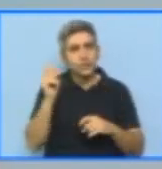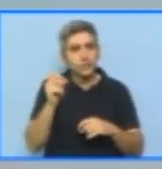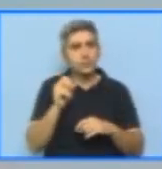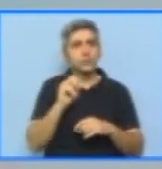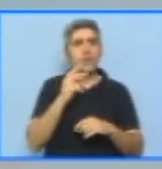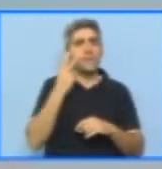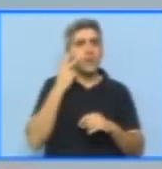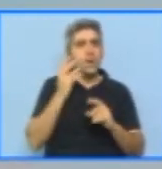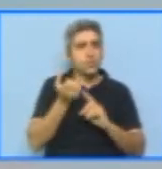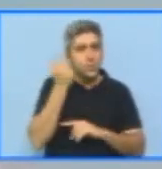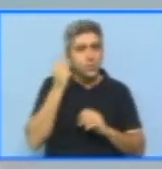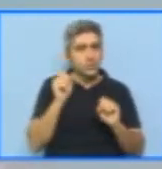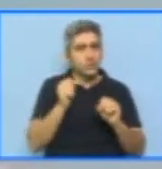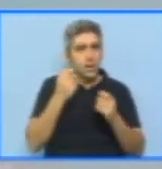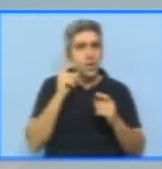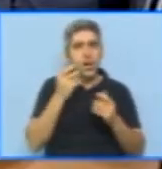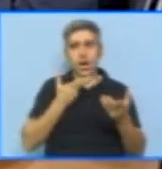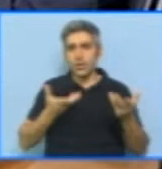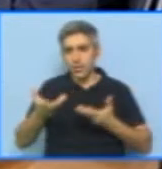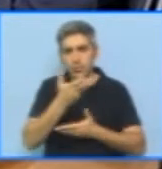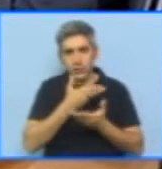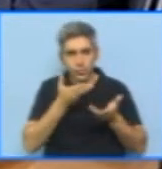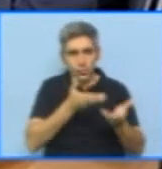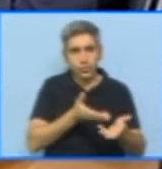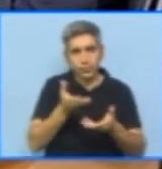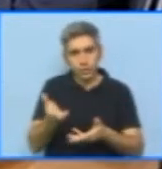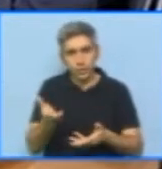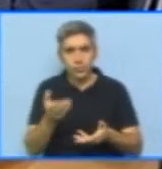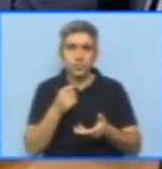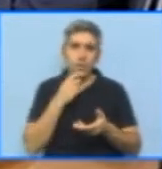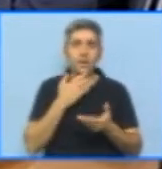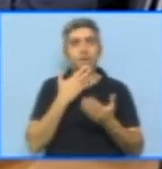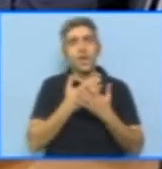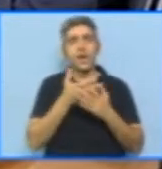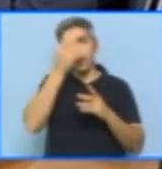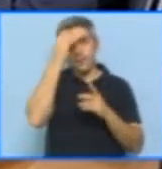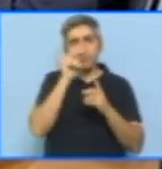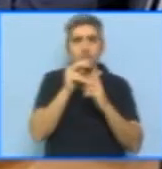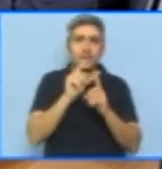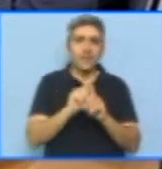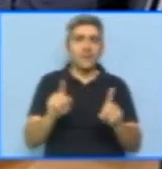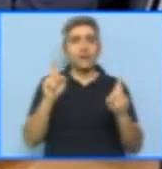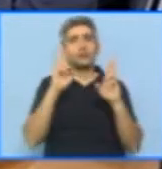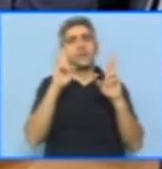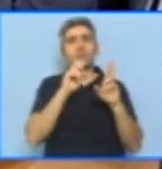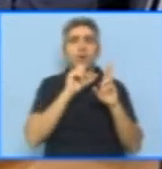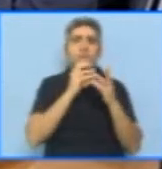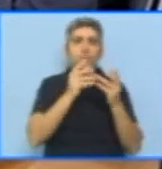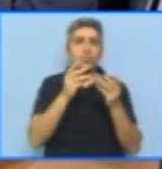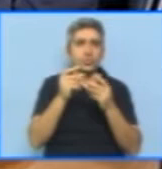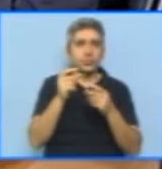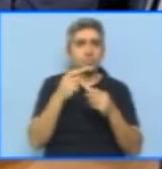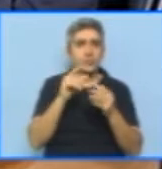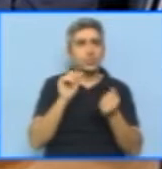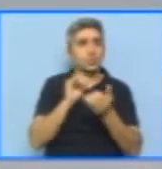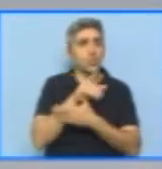ou a sobreviver, ou a interajudar-se, conseguimos contribuir para uma resta de esperança que possa sair daí. Sendo que a notícia